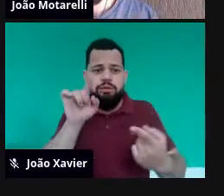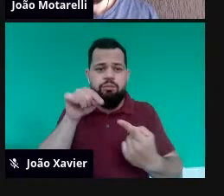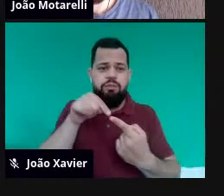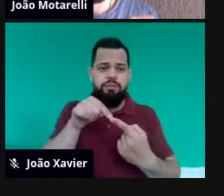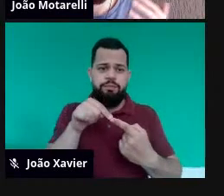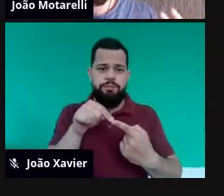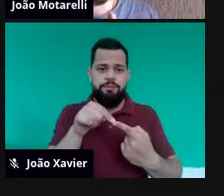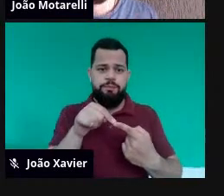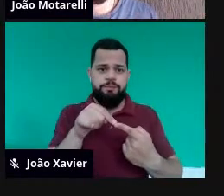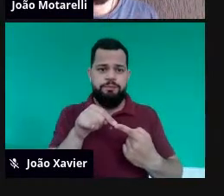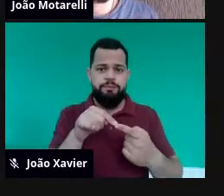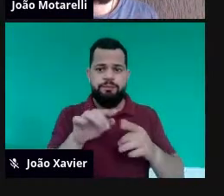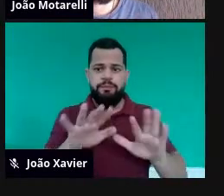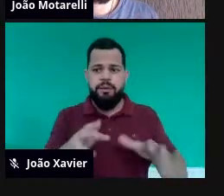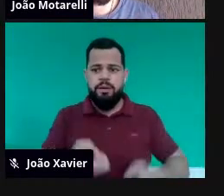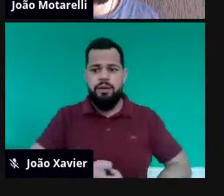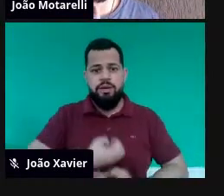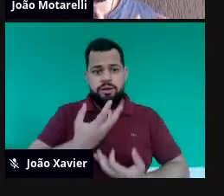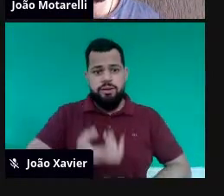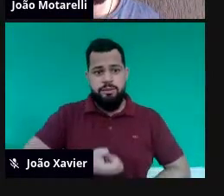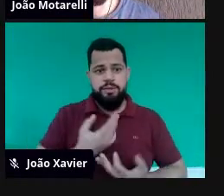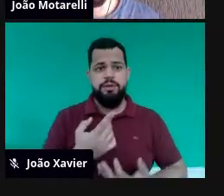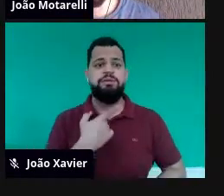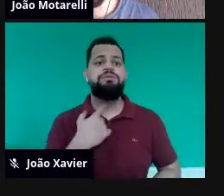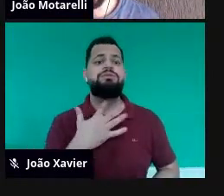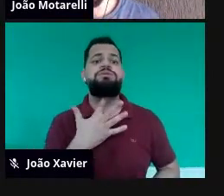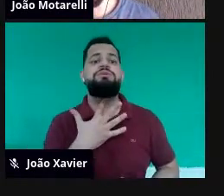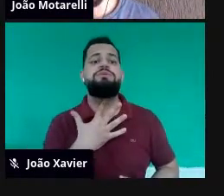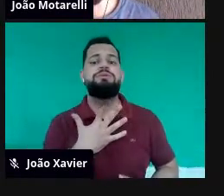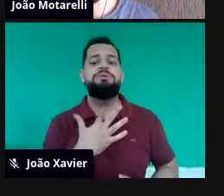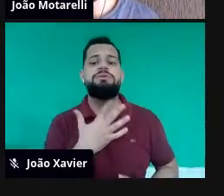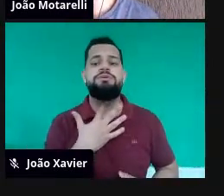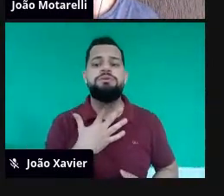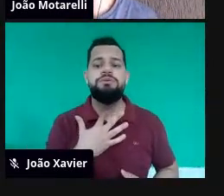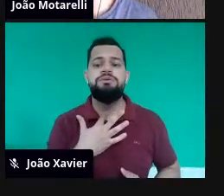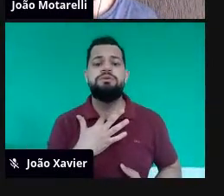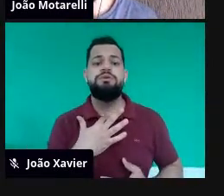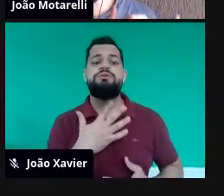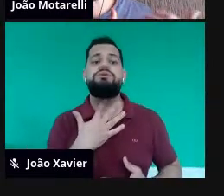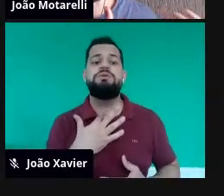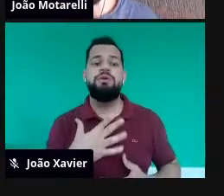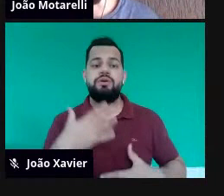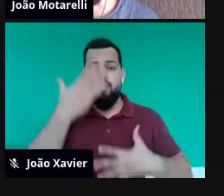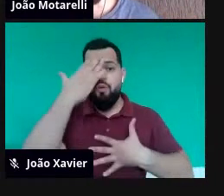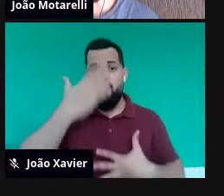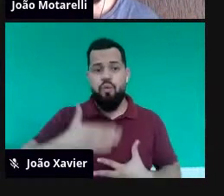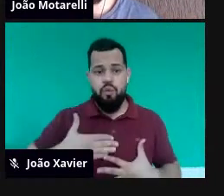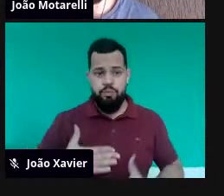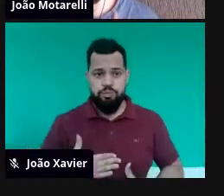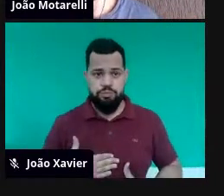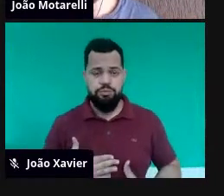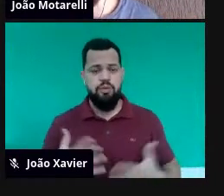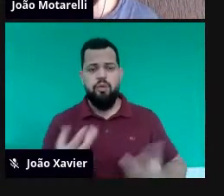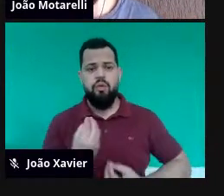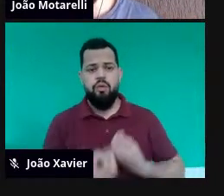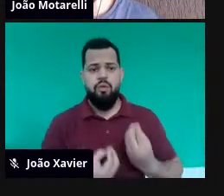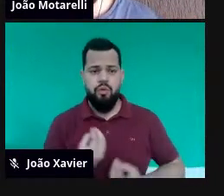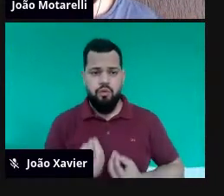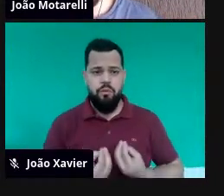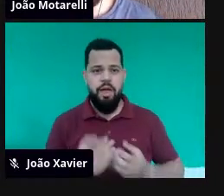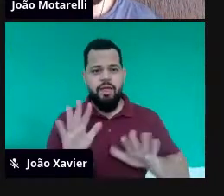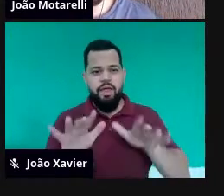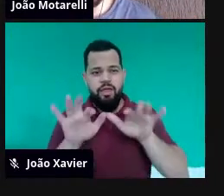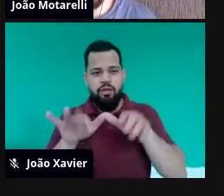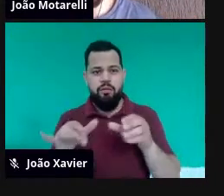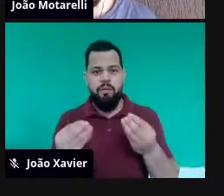objetificado. Isso expressa muito o desejo da metamorfose corporal, né, e isso é expressado como: miga, tá com um pernão, uma